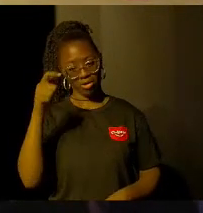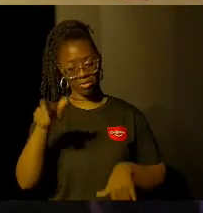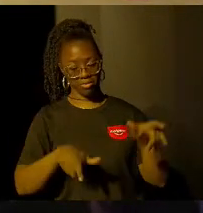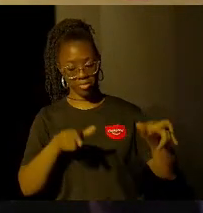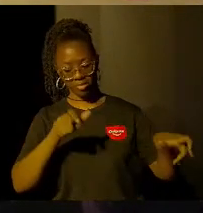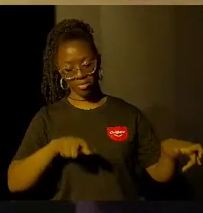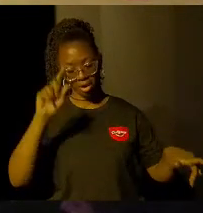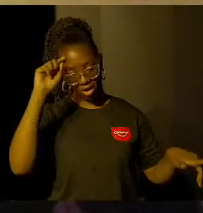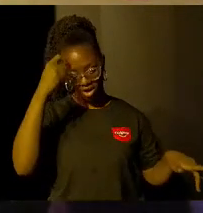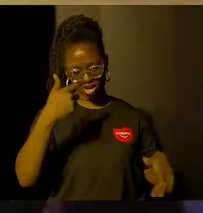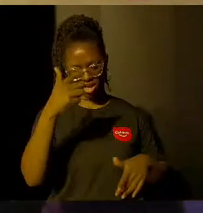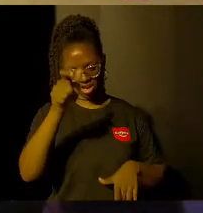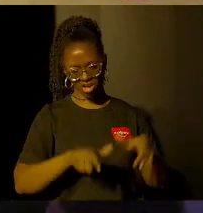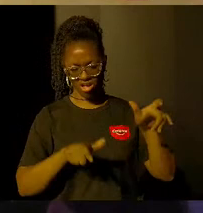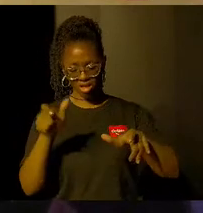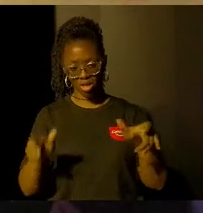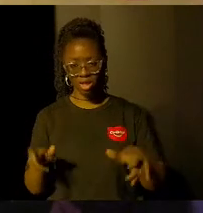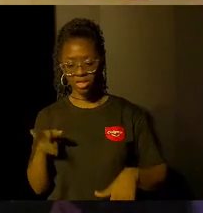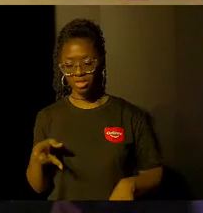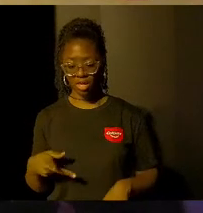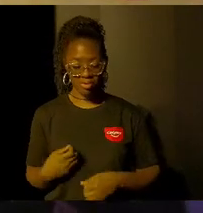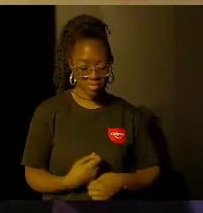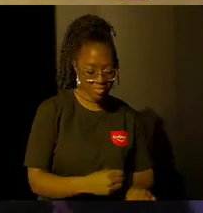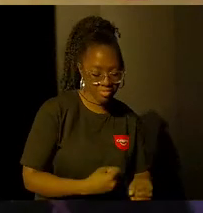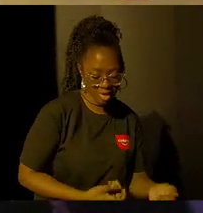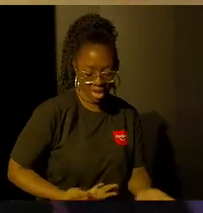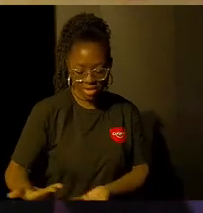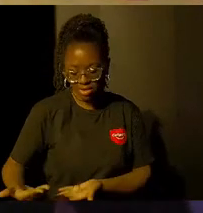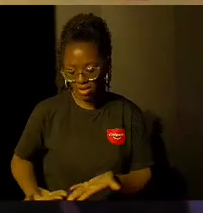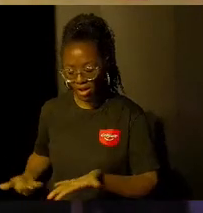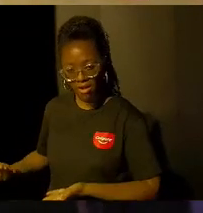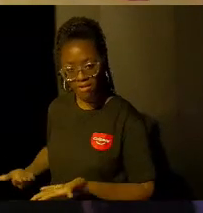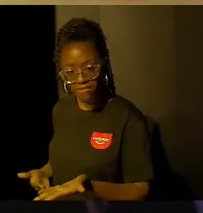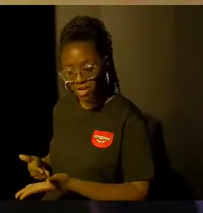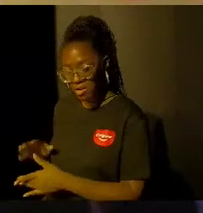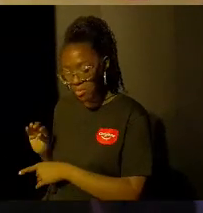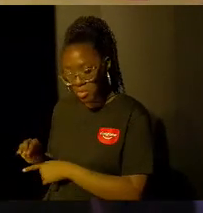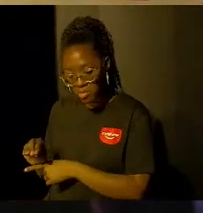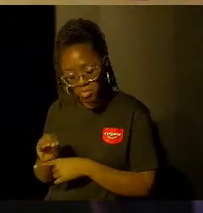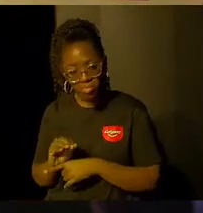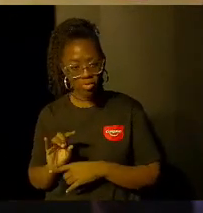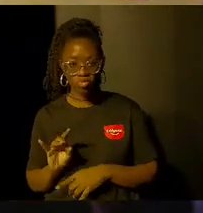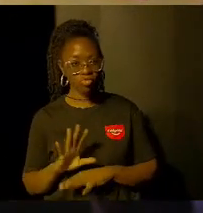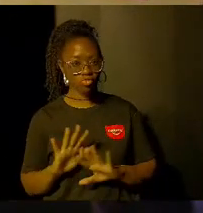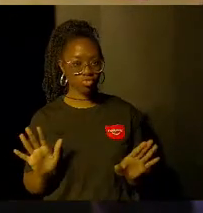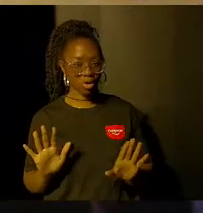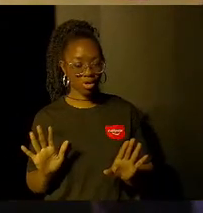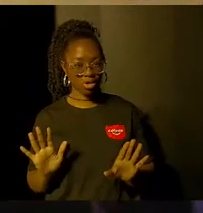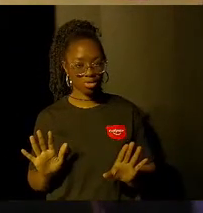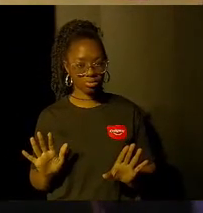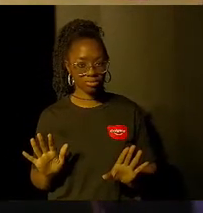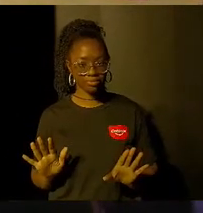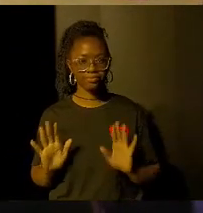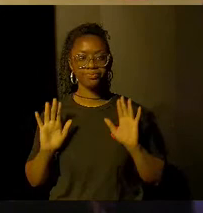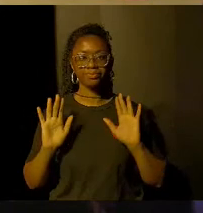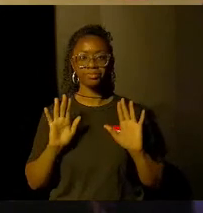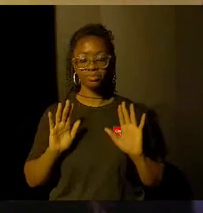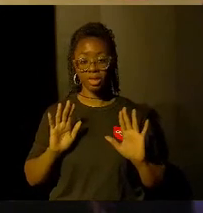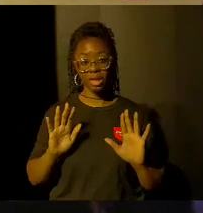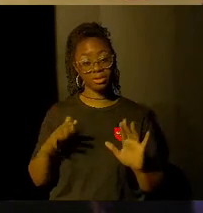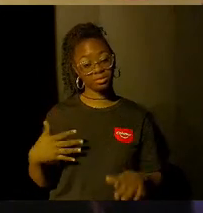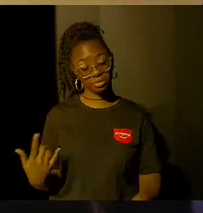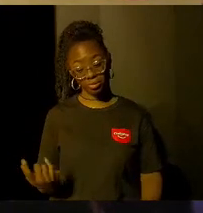babá ou a empregada doméstica não é o que já está acontecendo também uma uma grande mudança